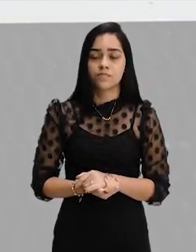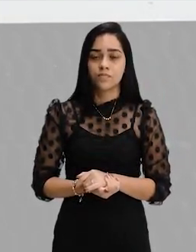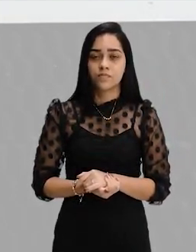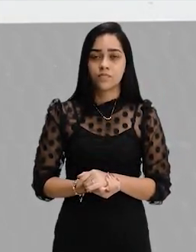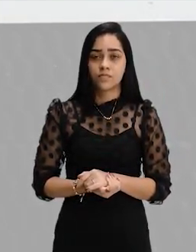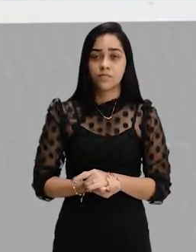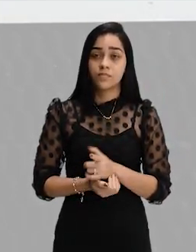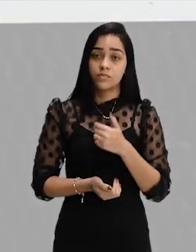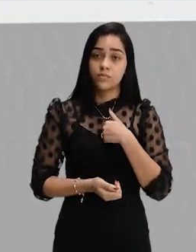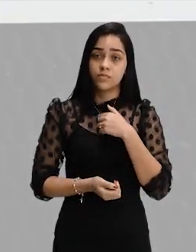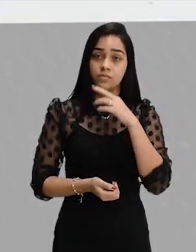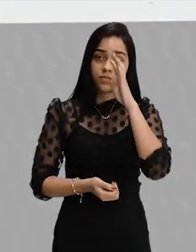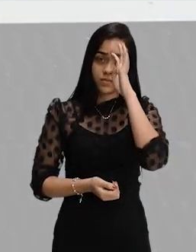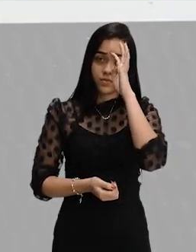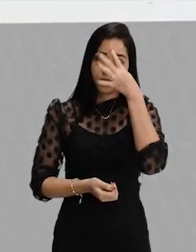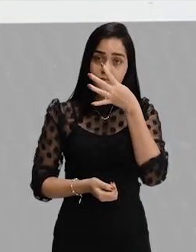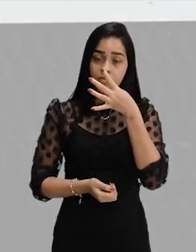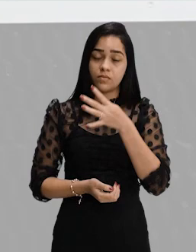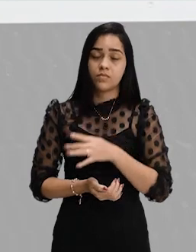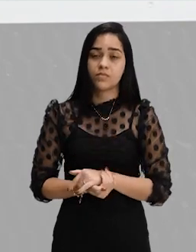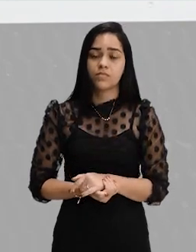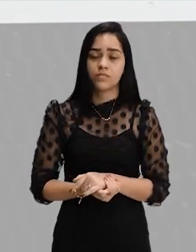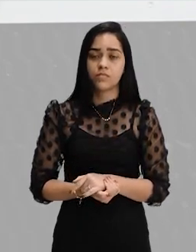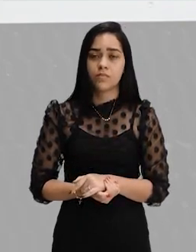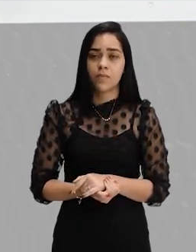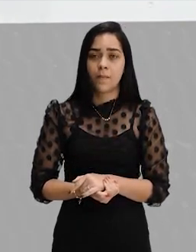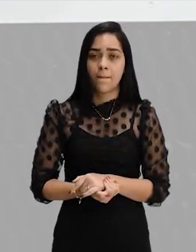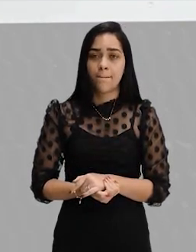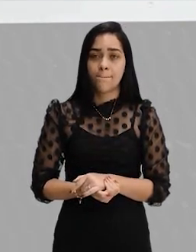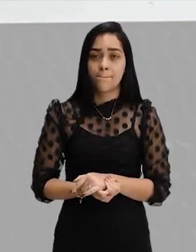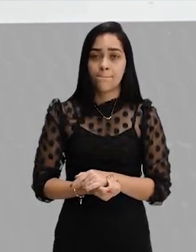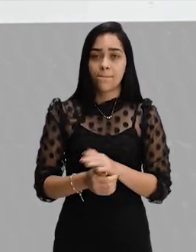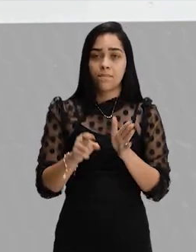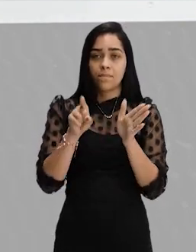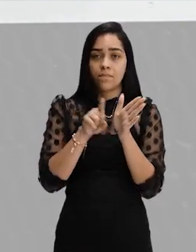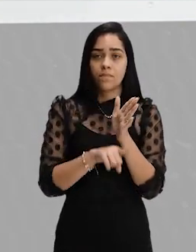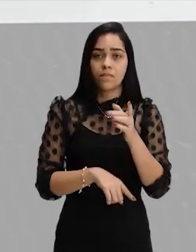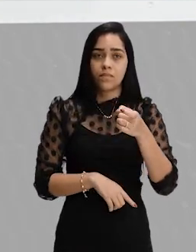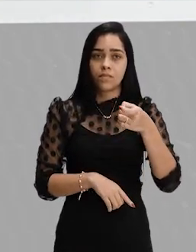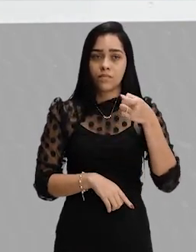Ok? Vou resolver a minha segunda inequação. Menos x